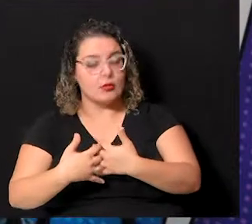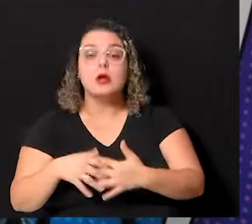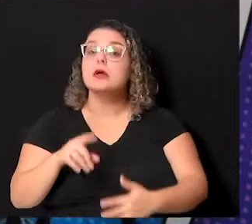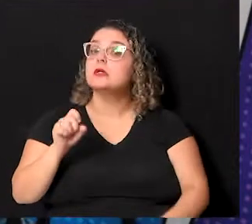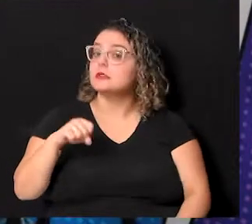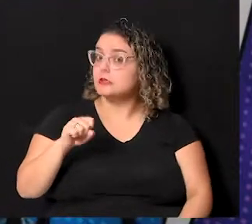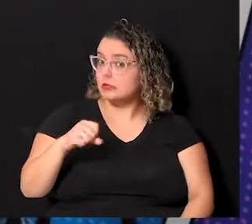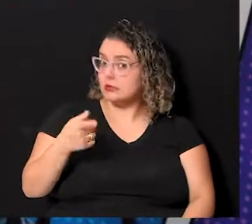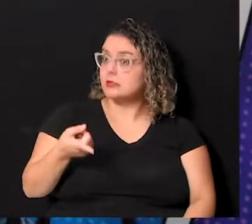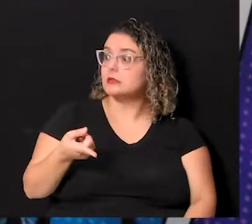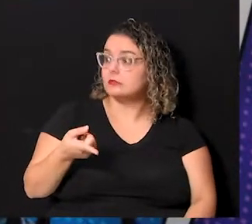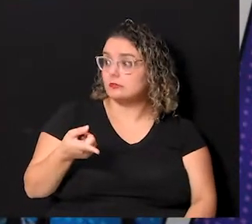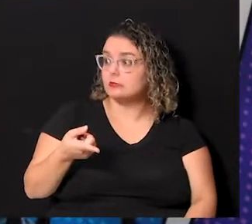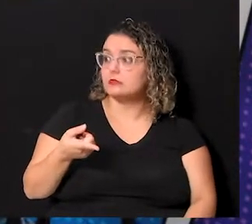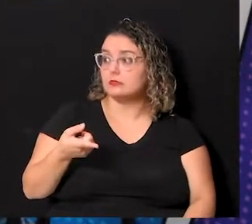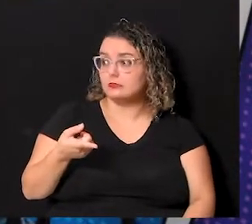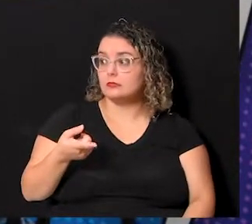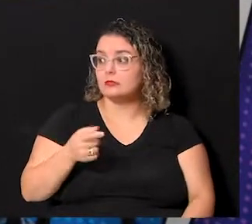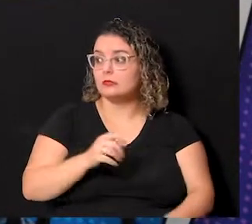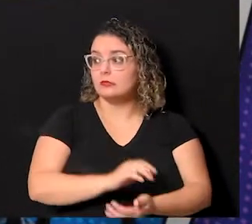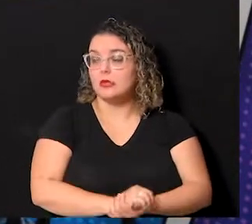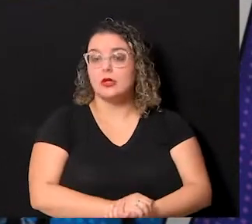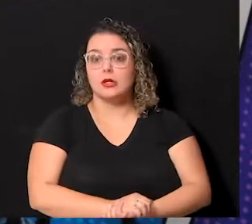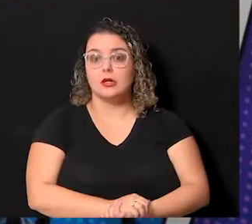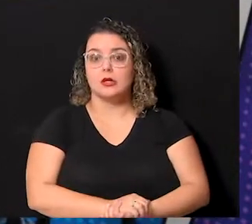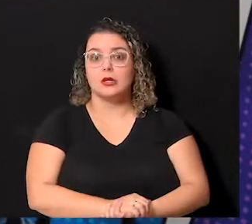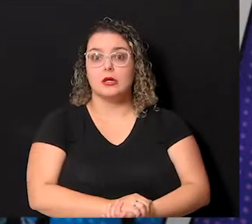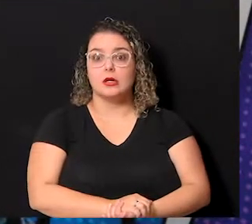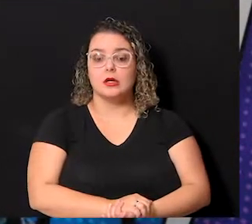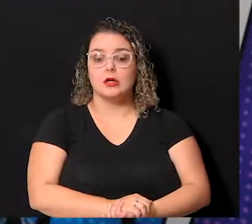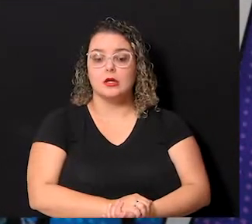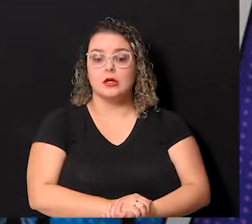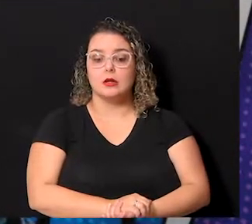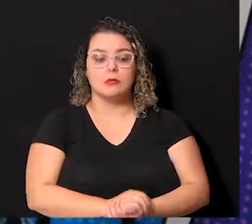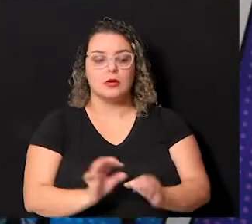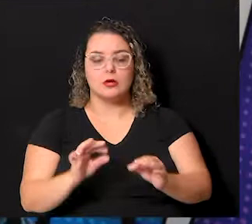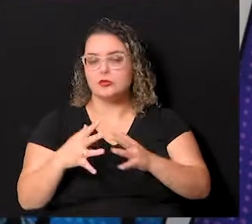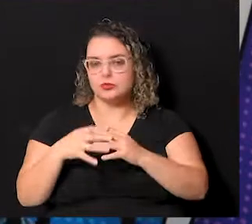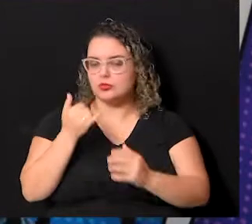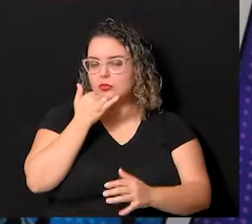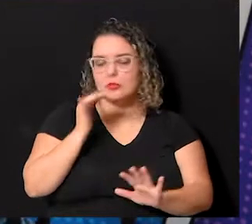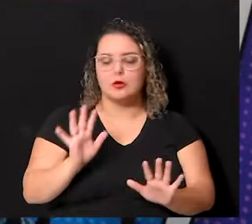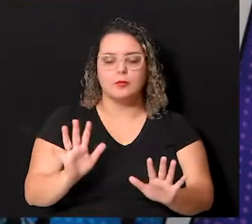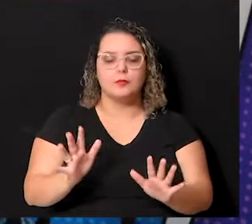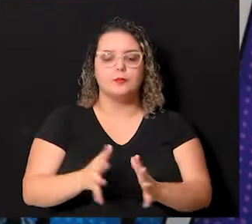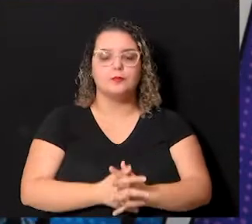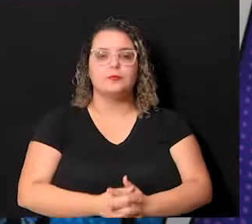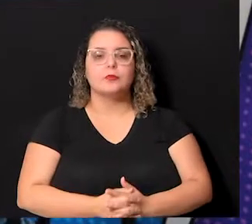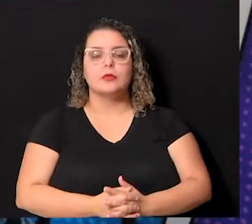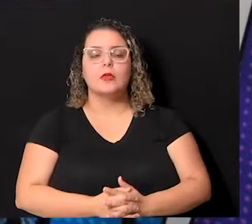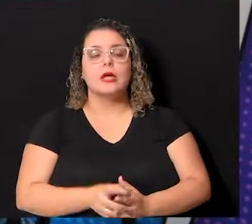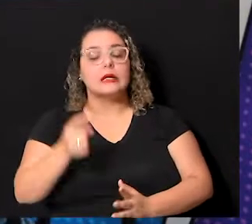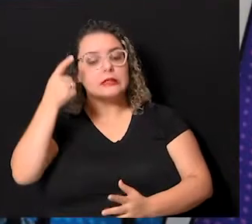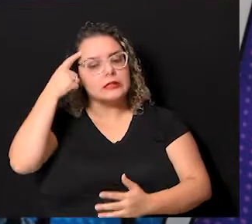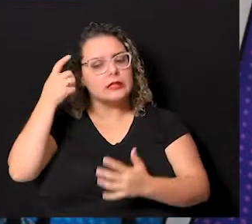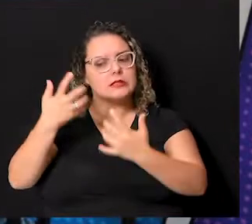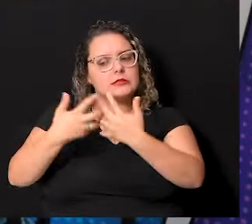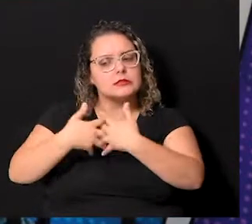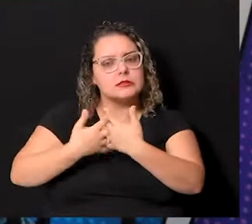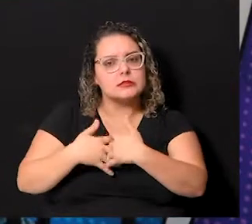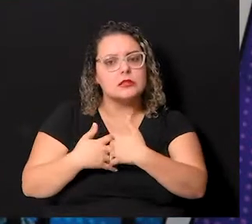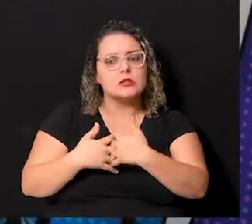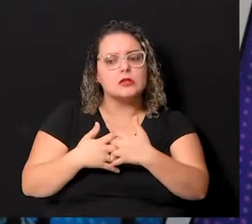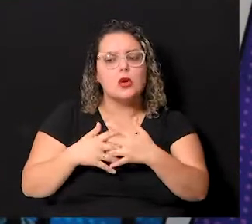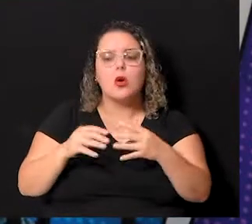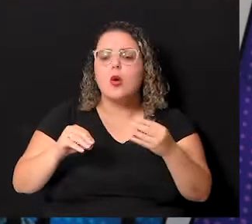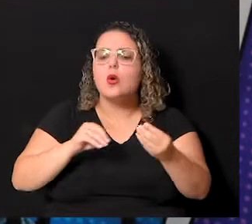certeza. E aí, eu passo muito tempo. Nessa reflexão, imagina, nessa reflexão, né, você mistura ali